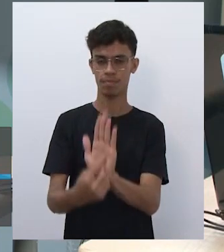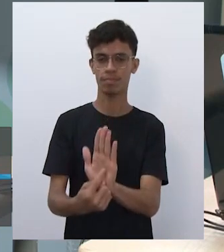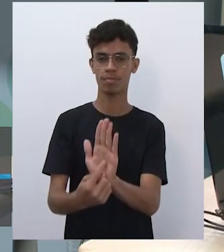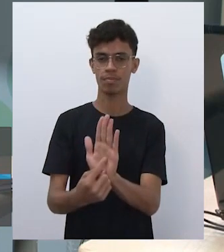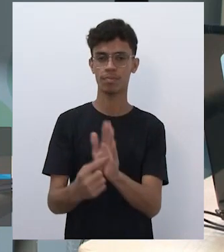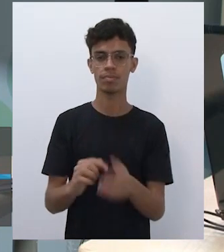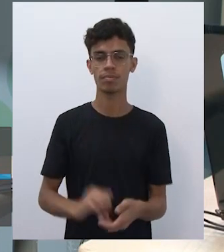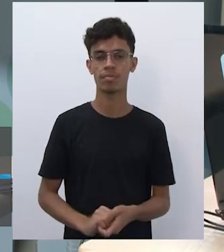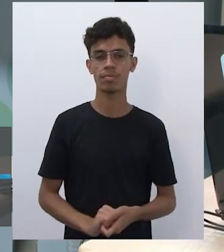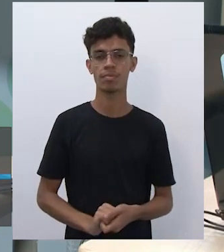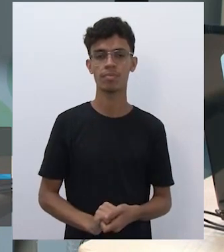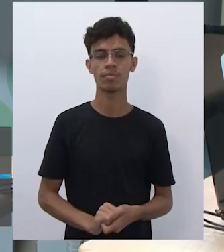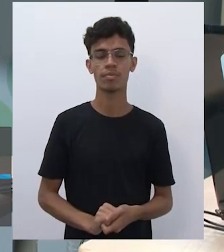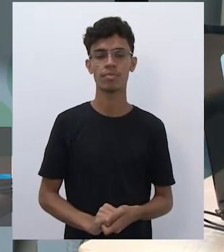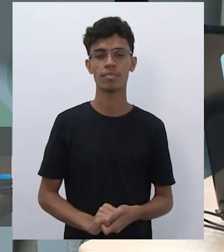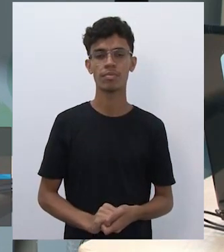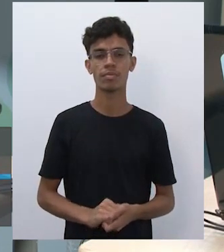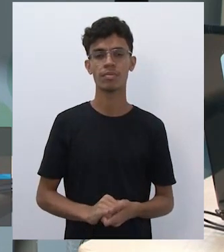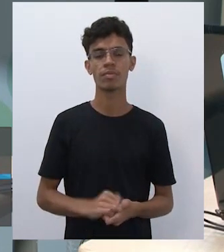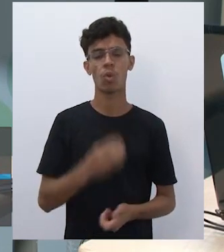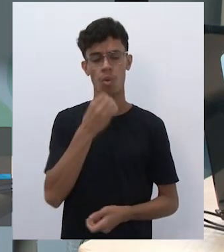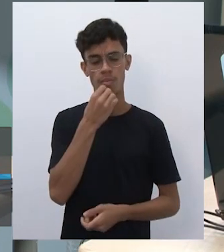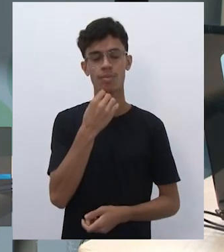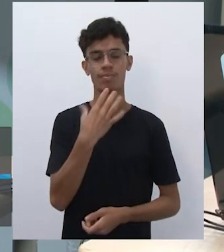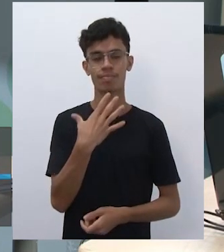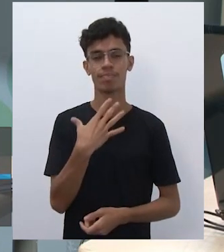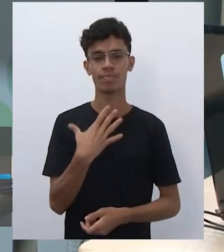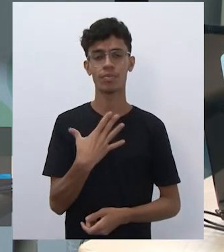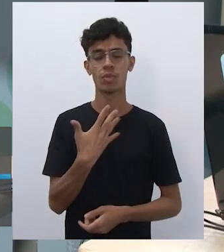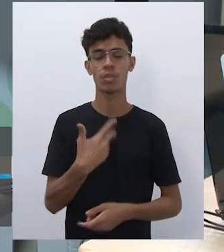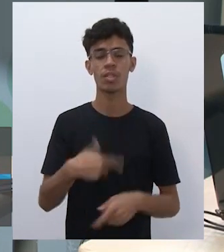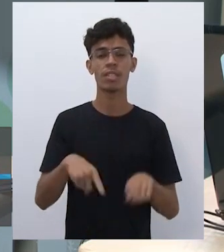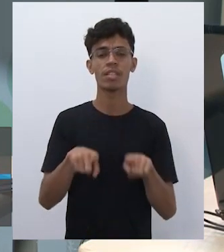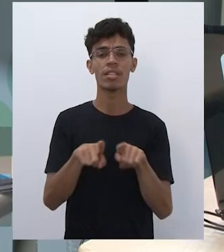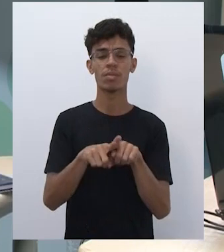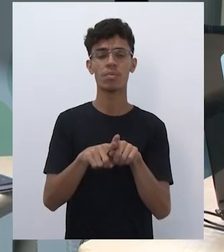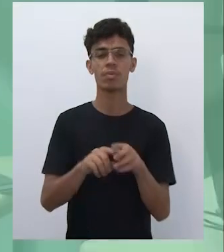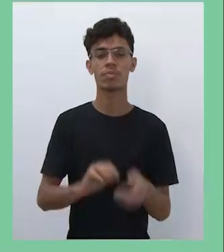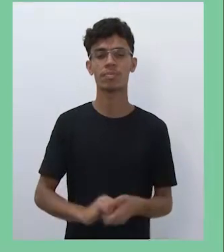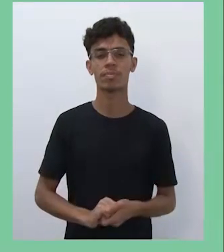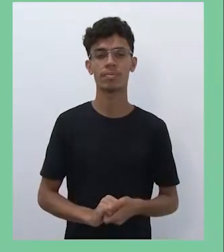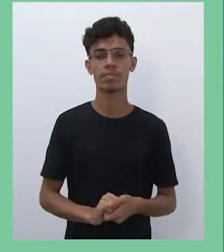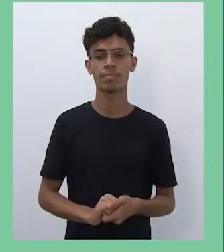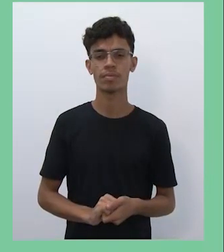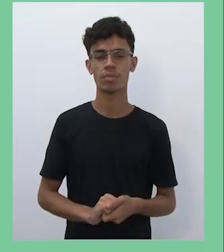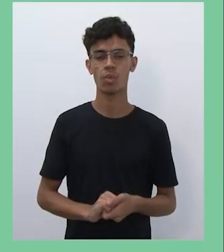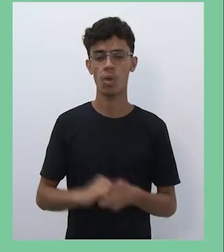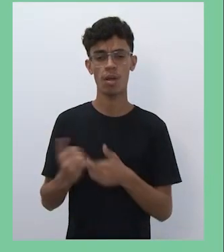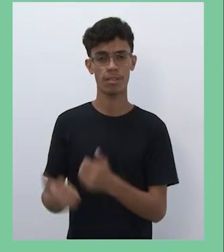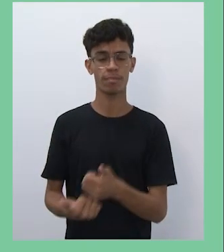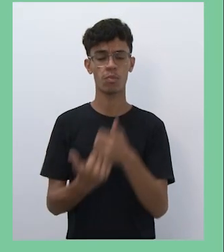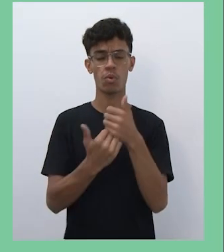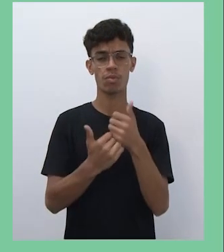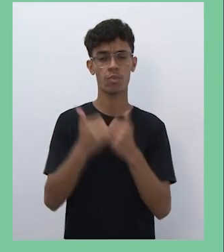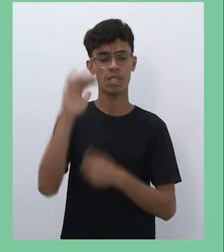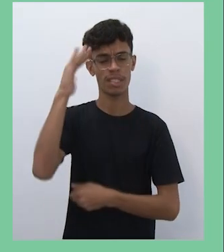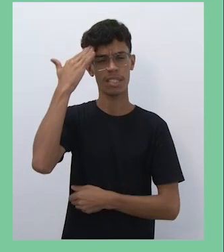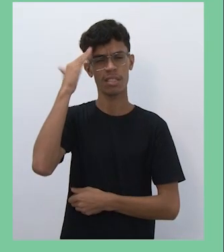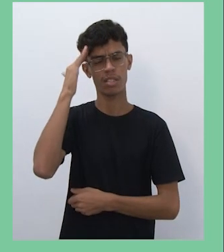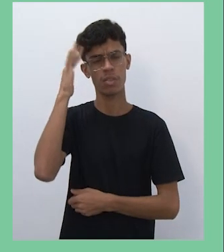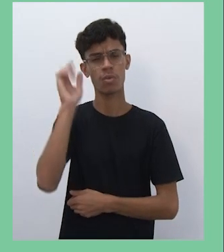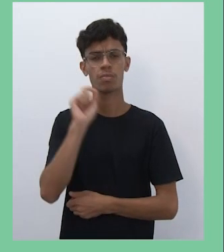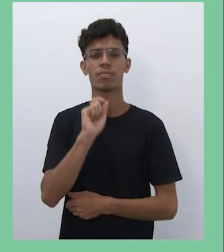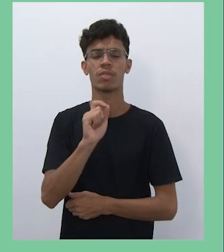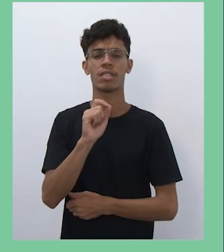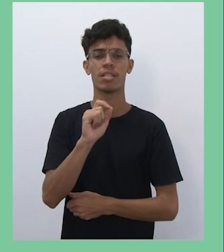esses investidores. Muito bom, professor Anderson. Também a gente precisa ter apoio, né? Entender quem são os